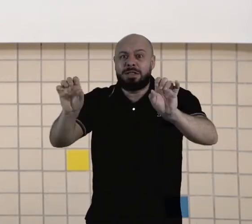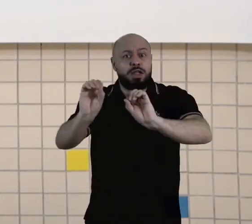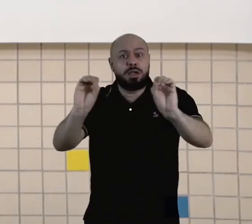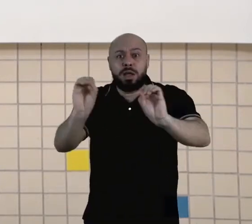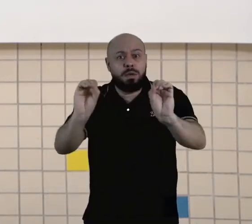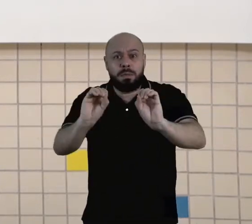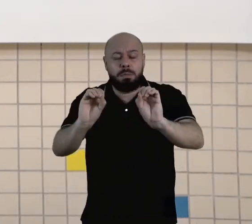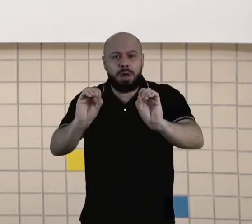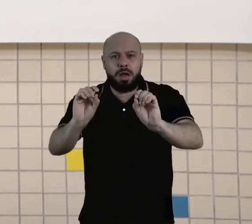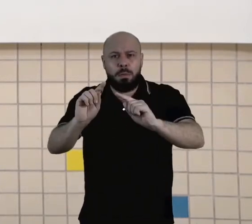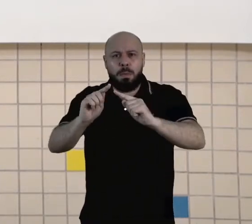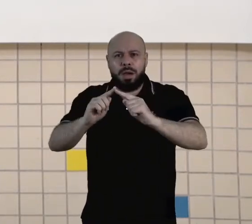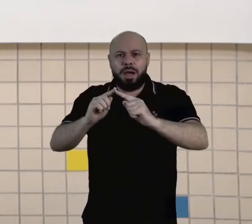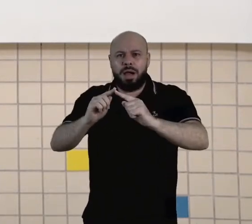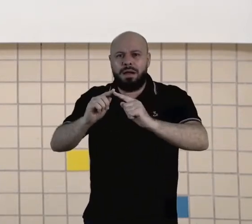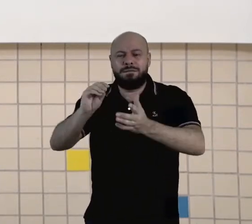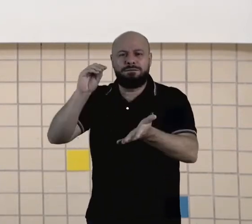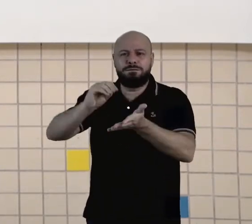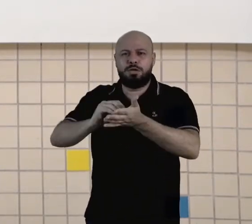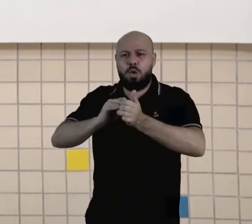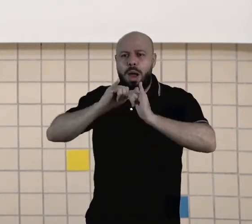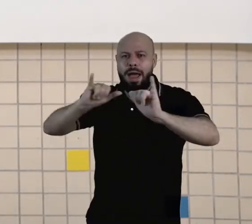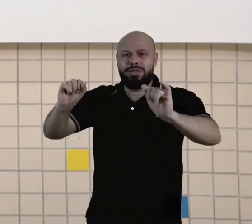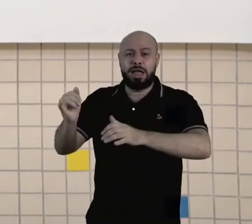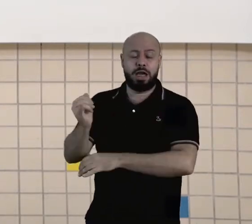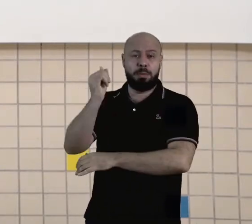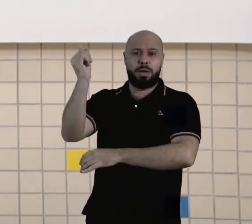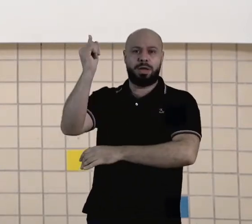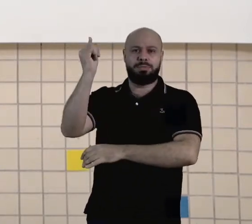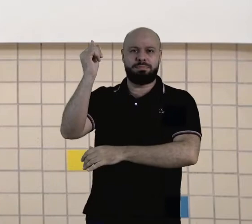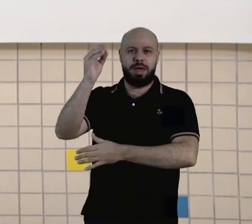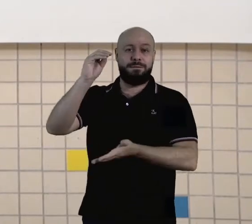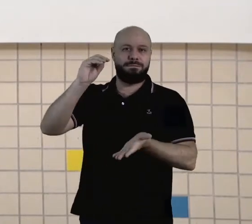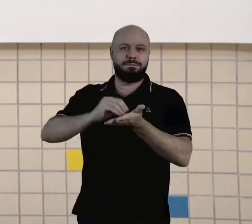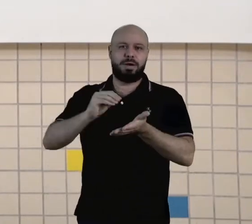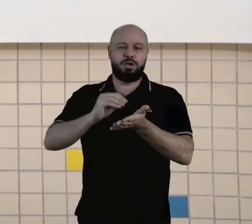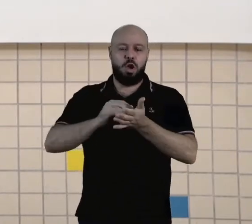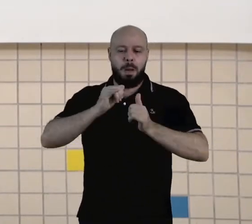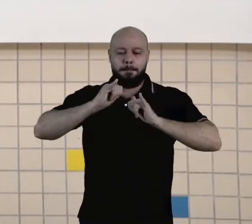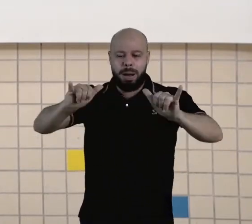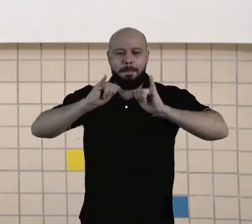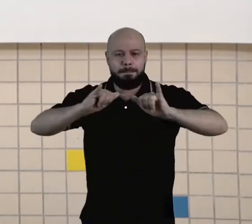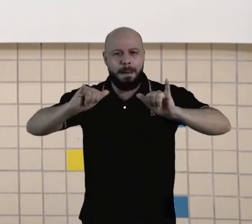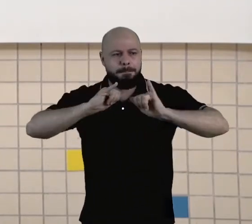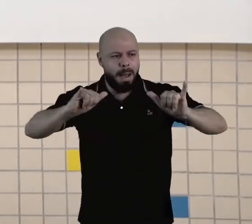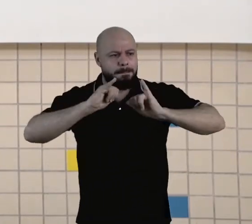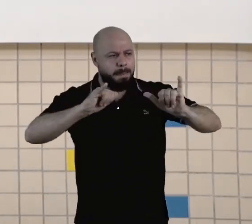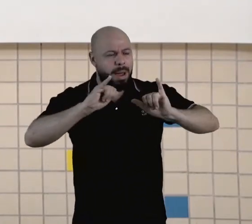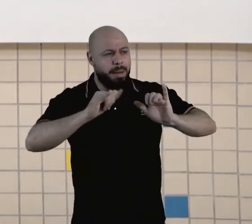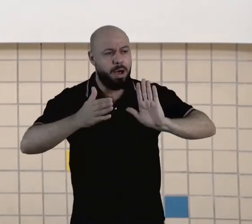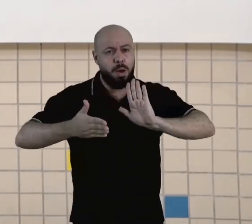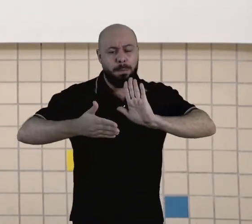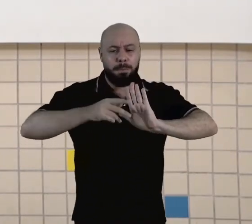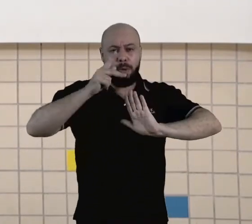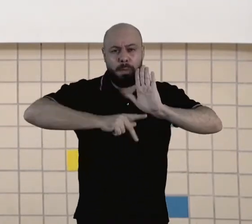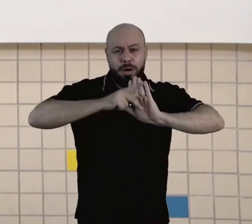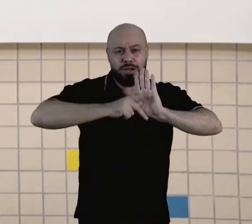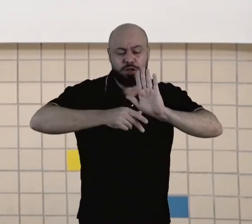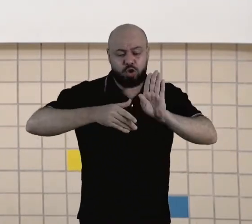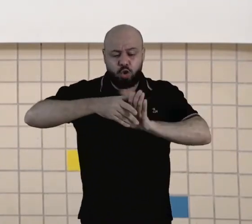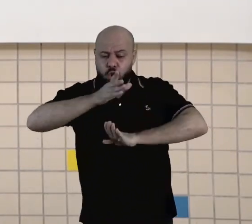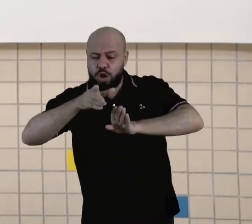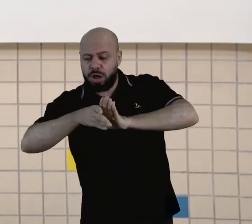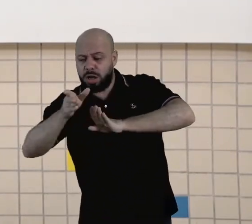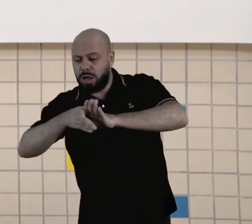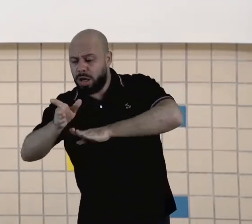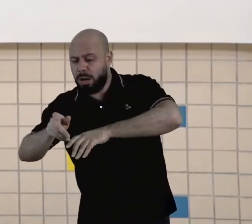sobre a importância dessa vacinação. Não houve uma campanha publicitária, não houve um projeto de orientação para o povo, falando